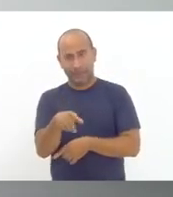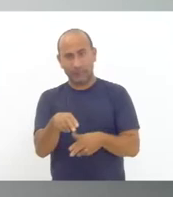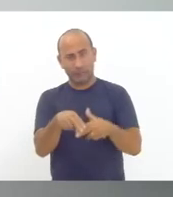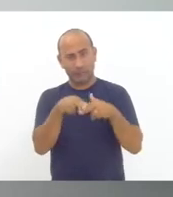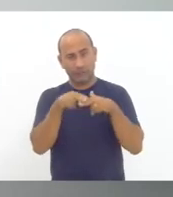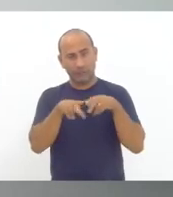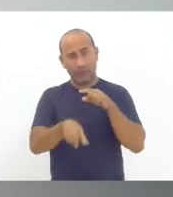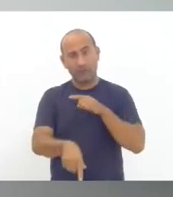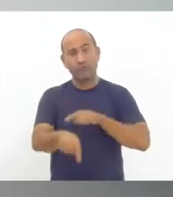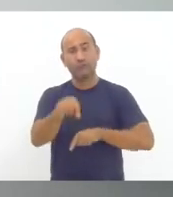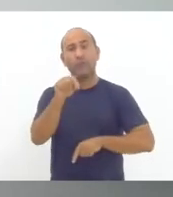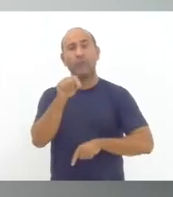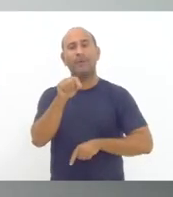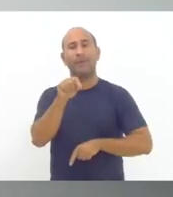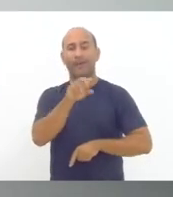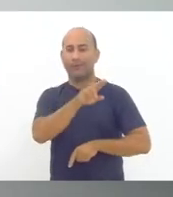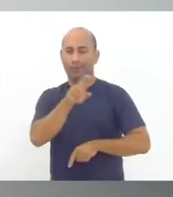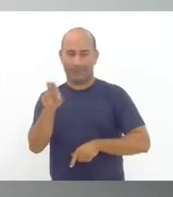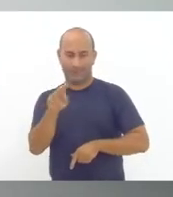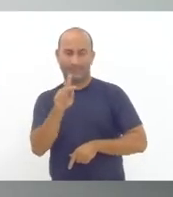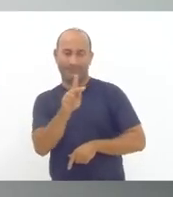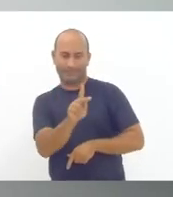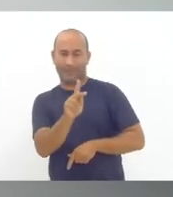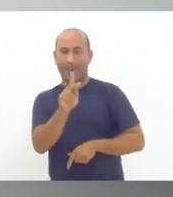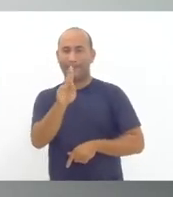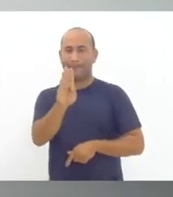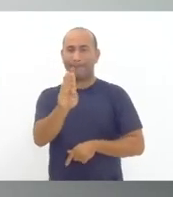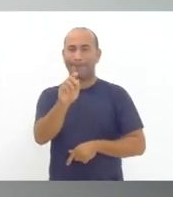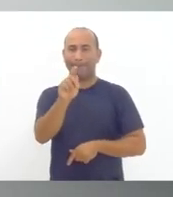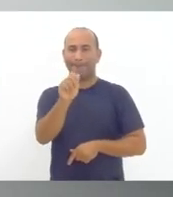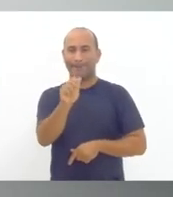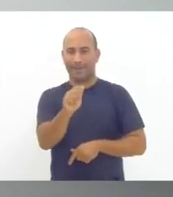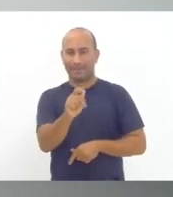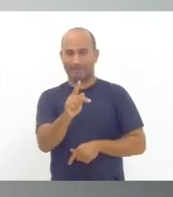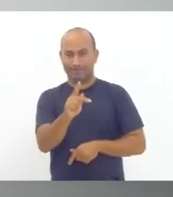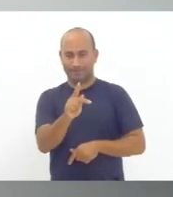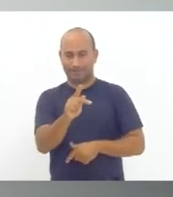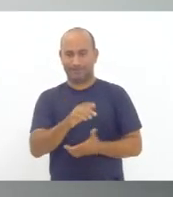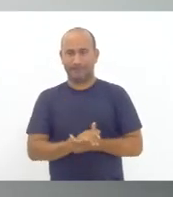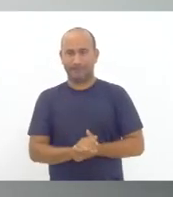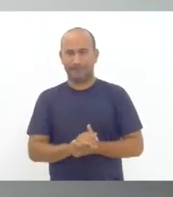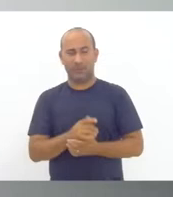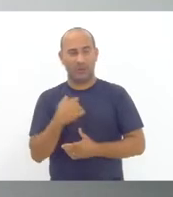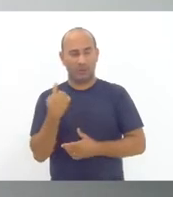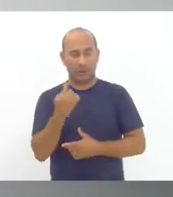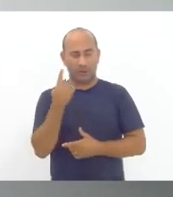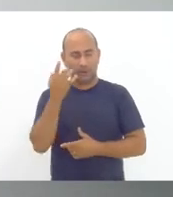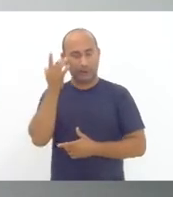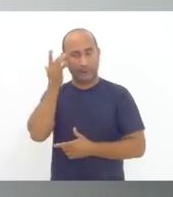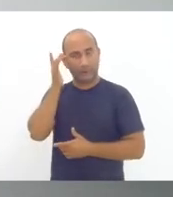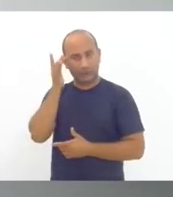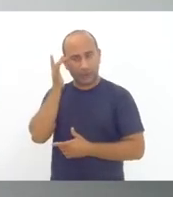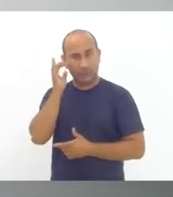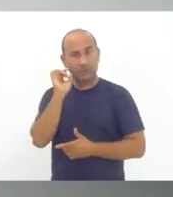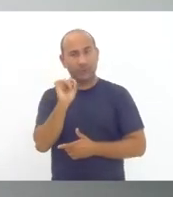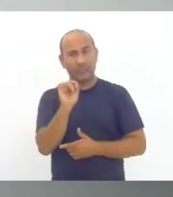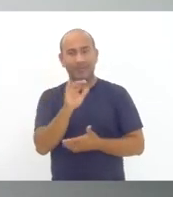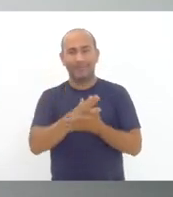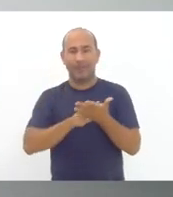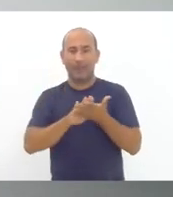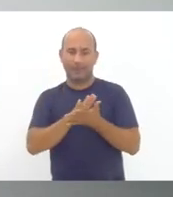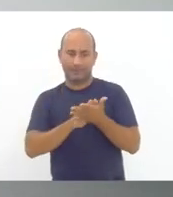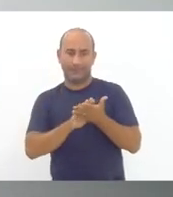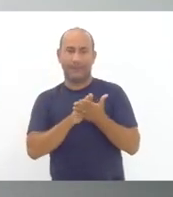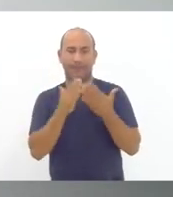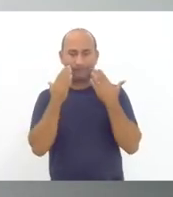pela indicação do nome do Eu acho que eu acho não nós achamos né que ninguém representa mais